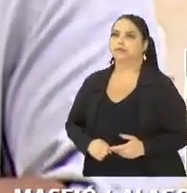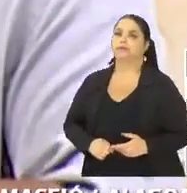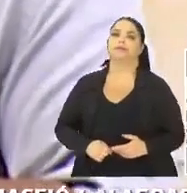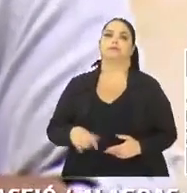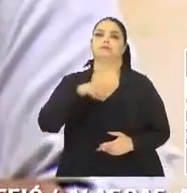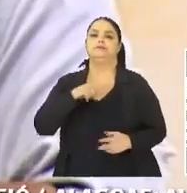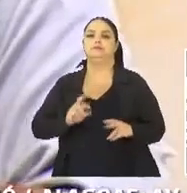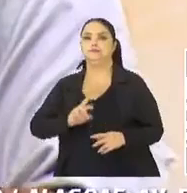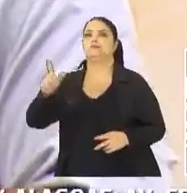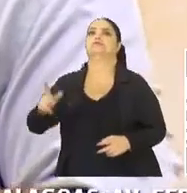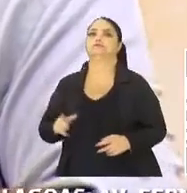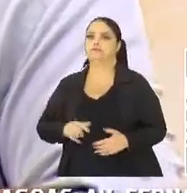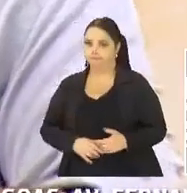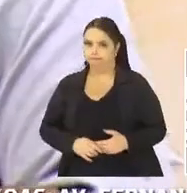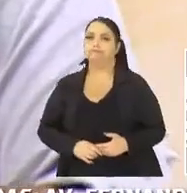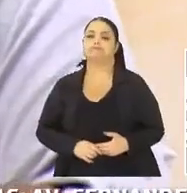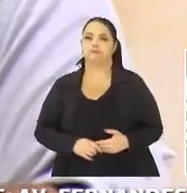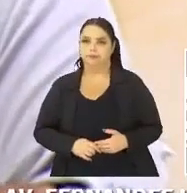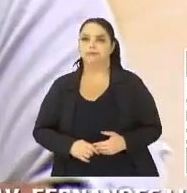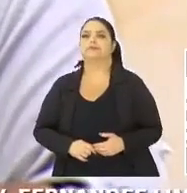Existe uma diferença muito grande